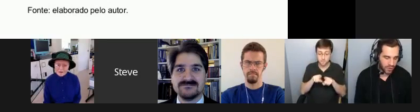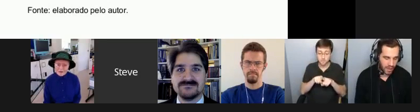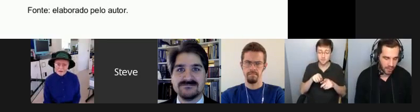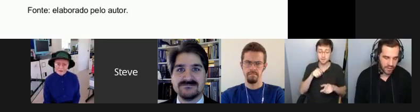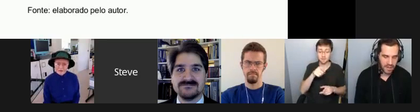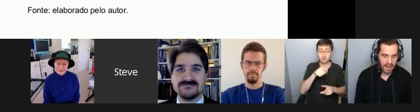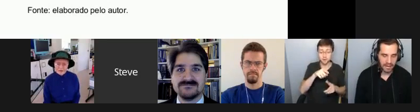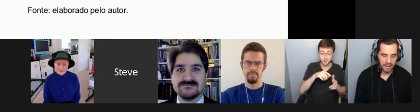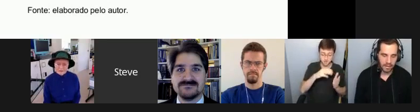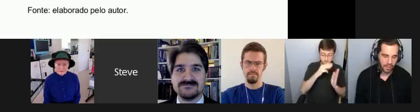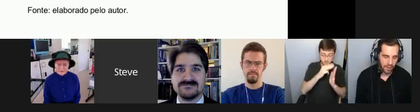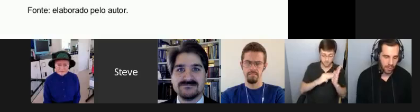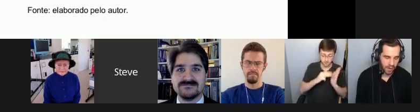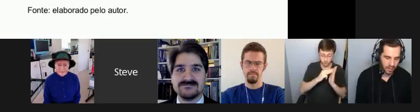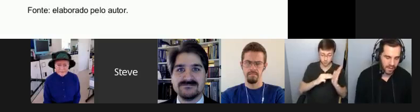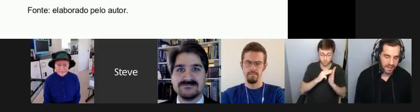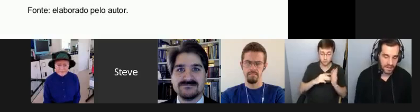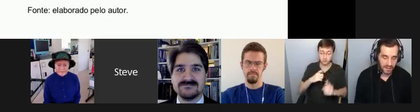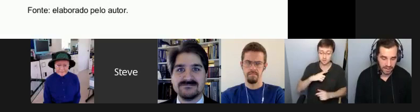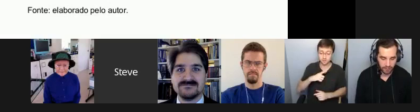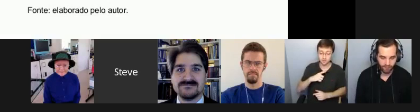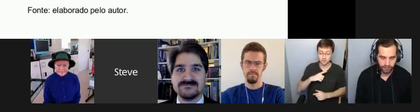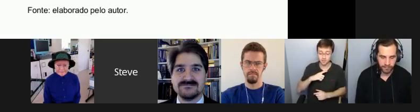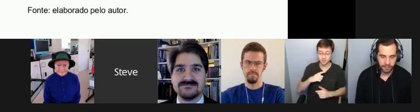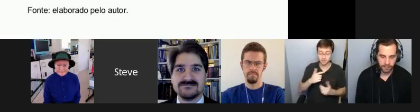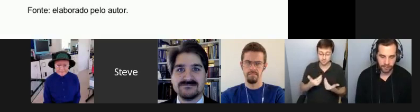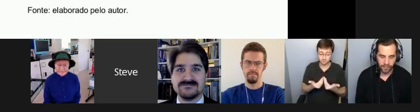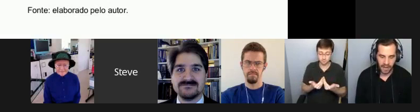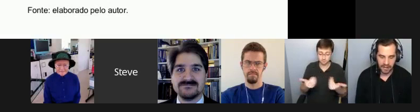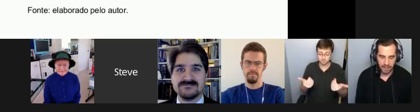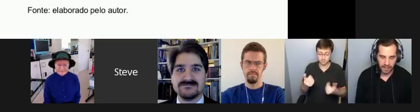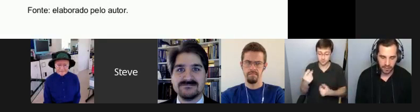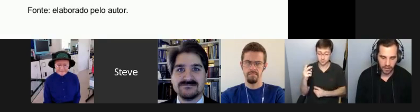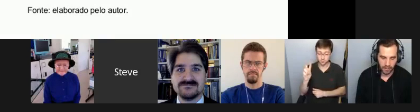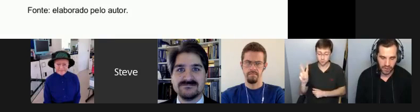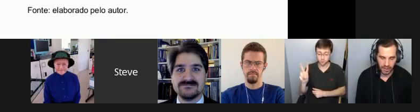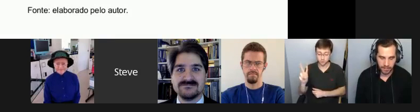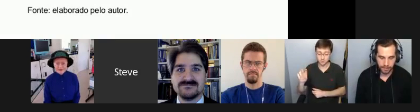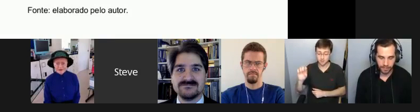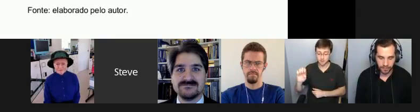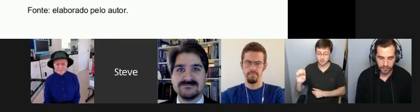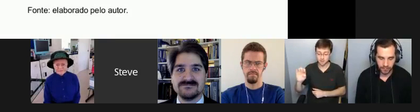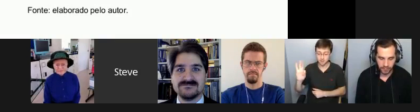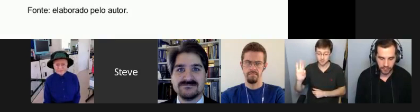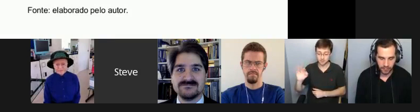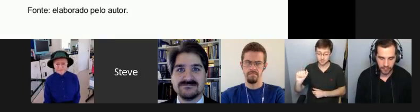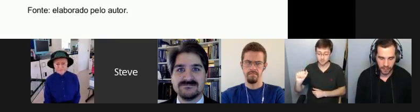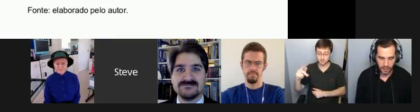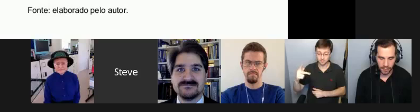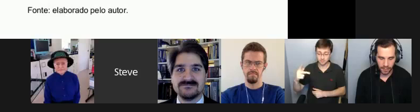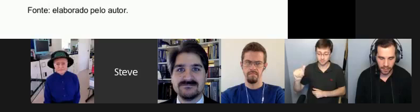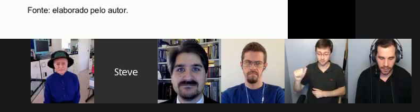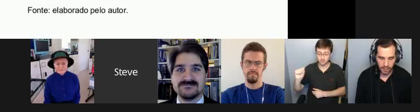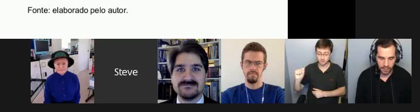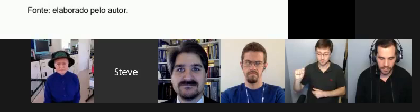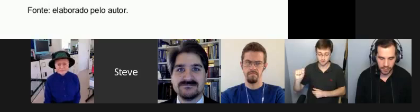os sujeitos trazem no decorrer da pesquisa. Essa metodologia